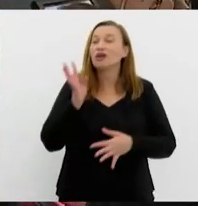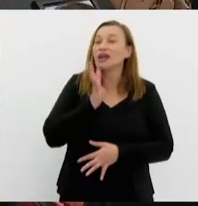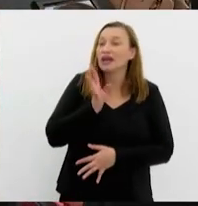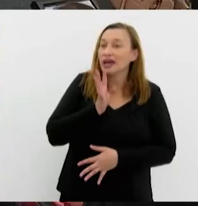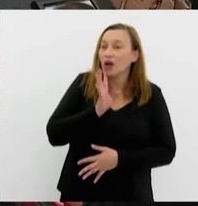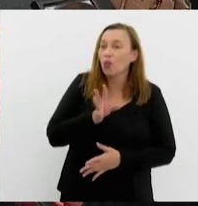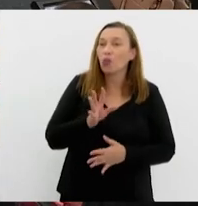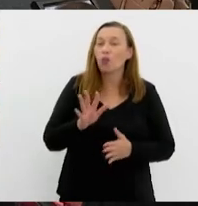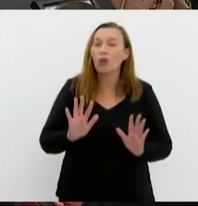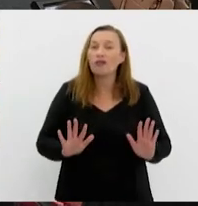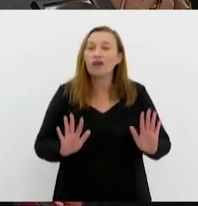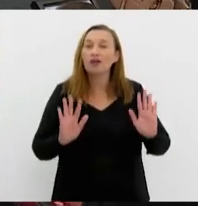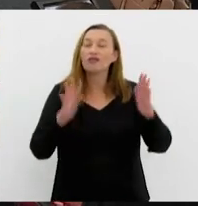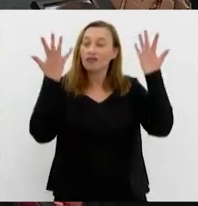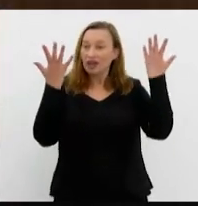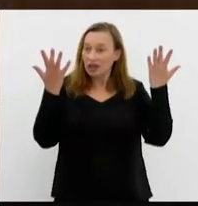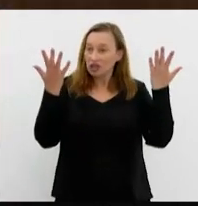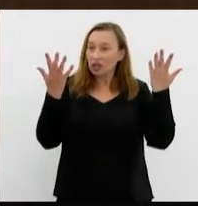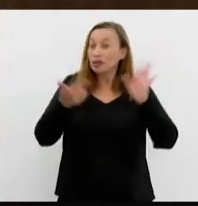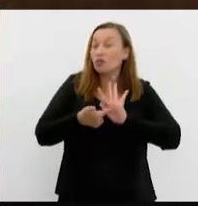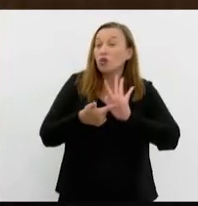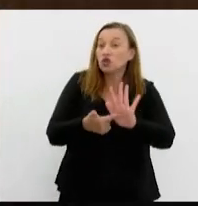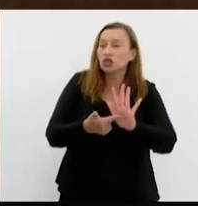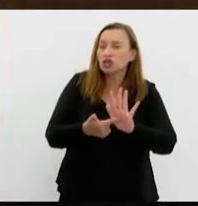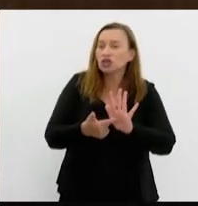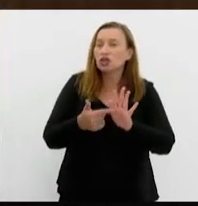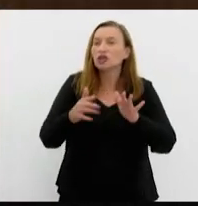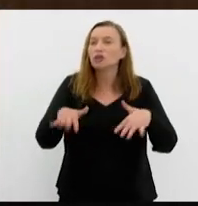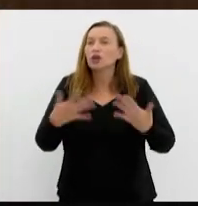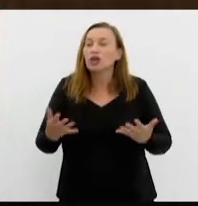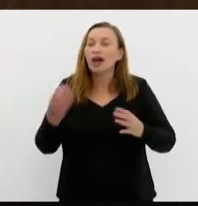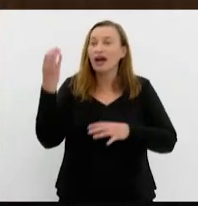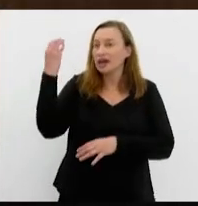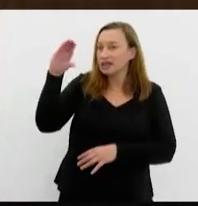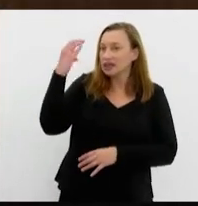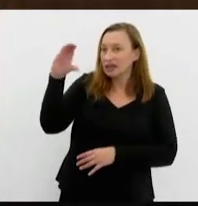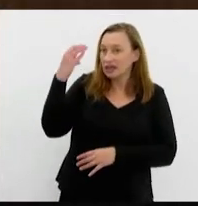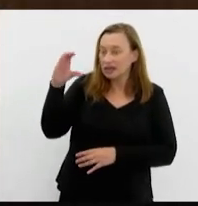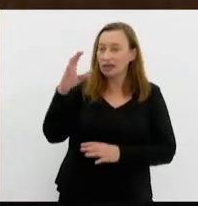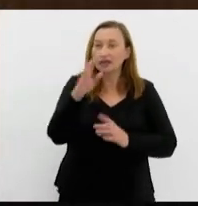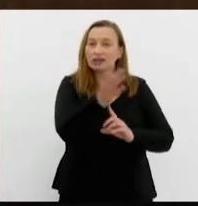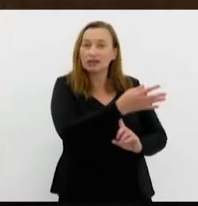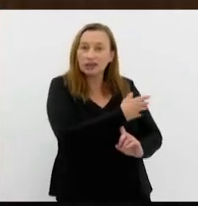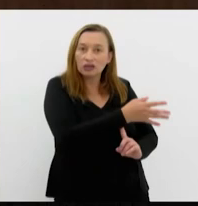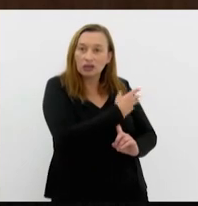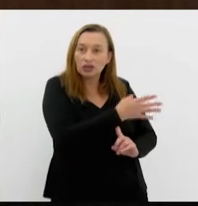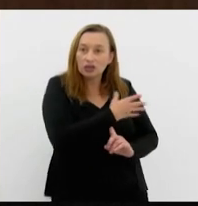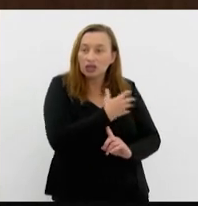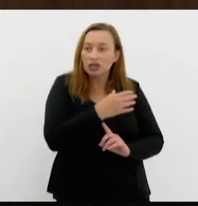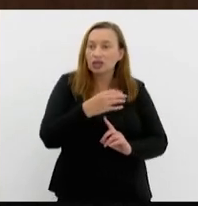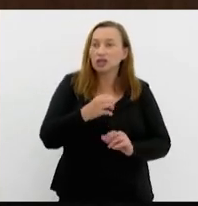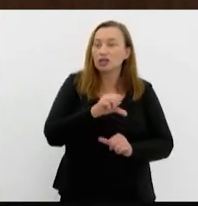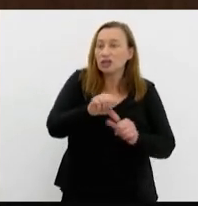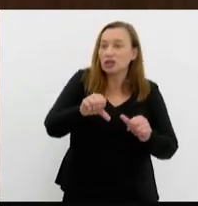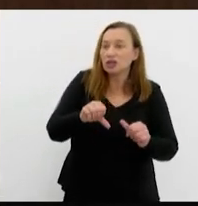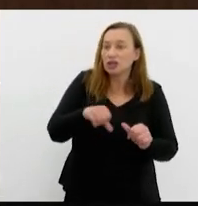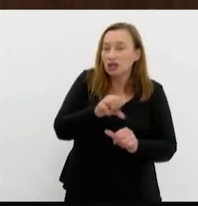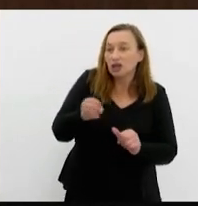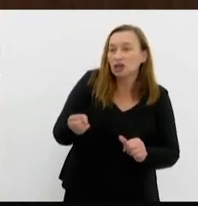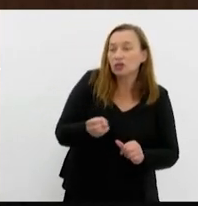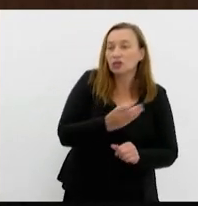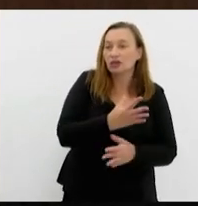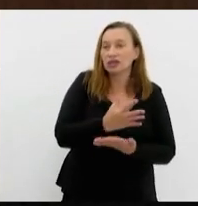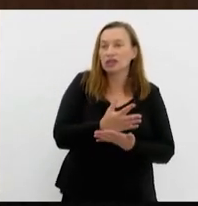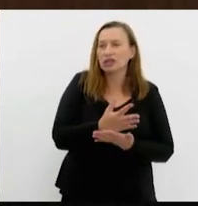o evento e mostrando o quanto que a ciência, tecnologia e inovação pode ajudar. Com o que ela descobriu, que foi exatamente